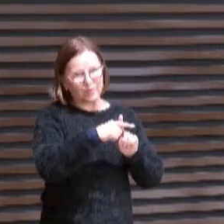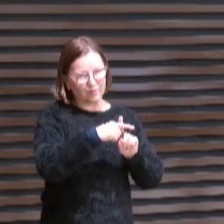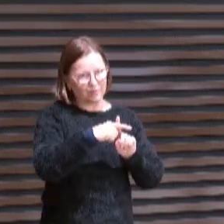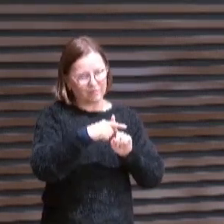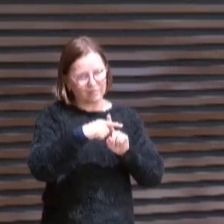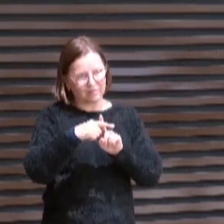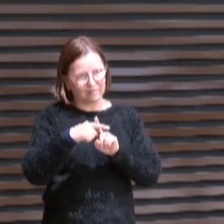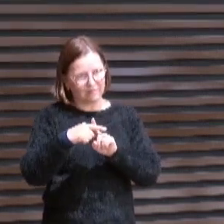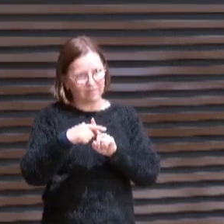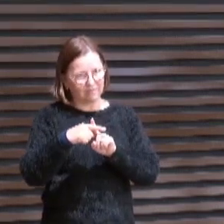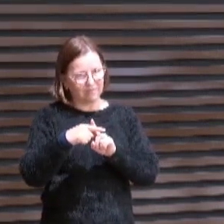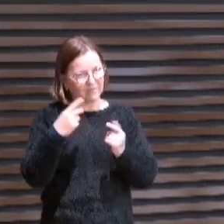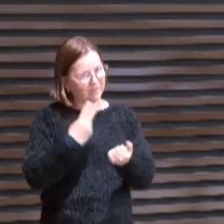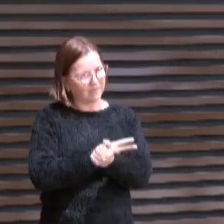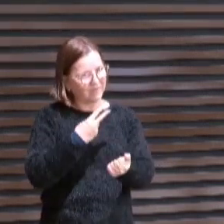Isso é um absurdo.